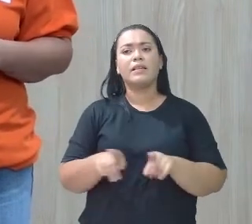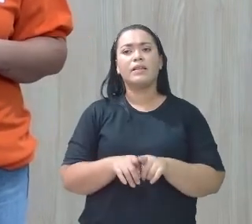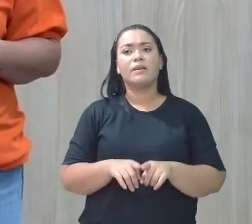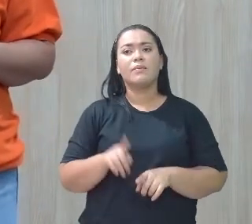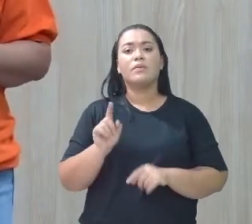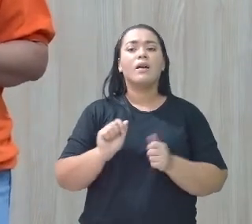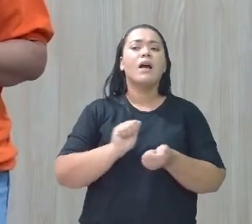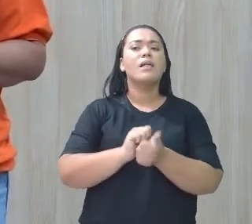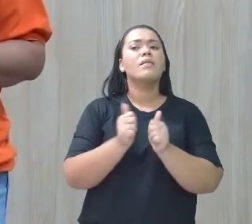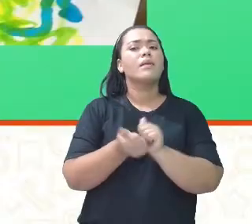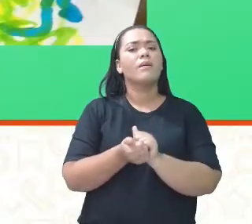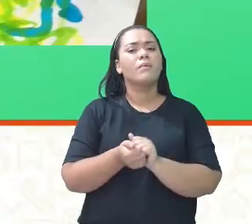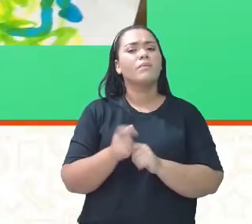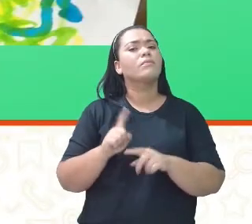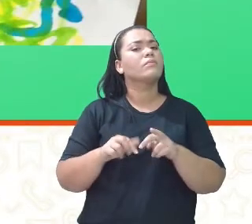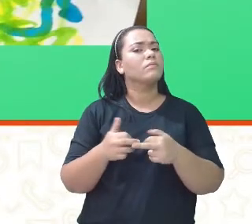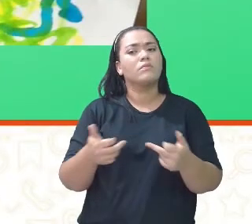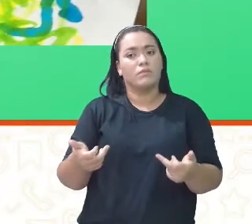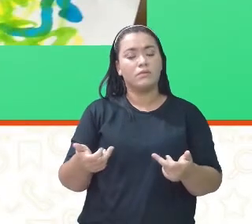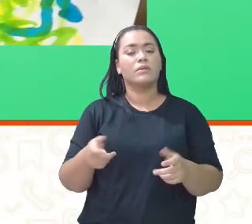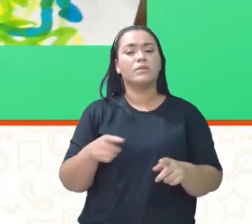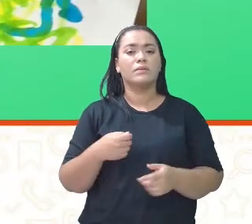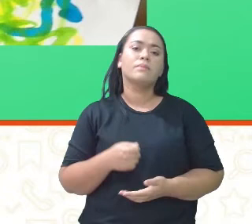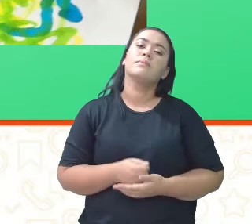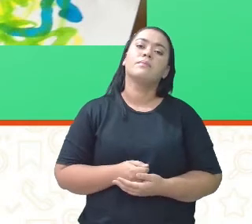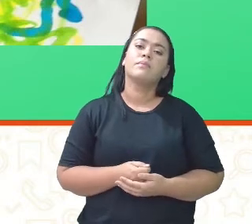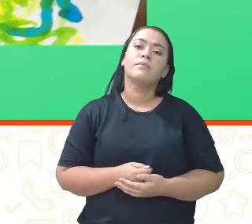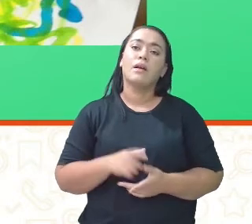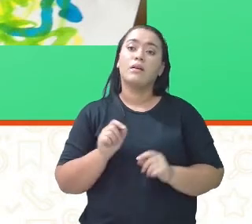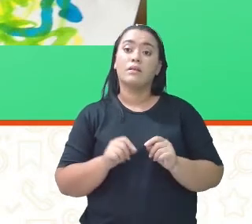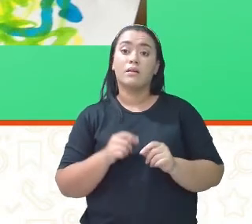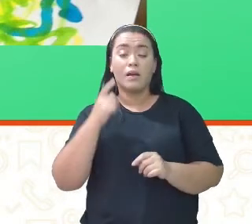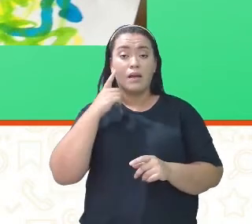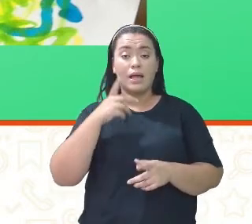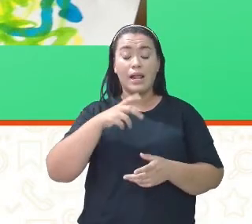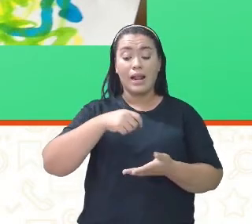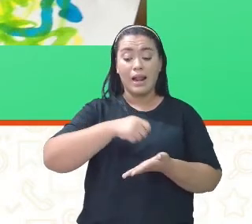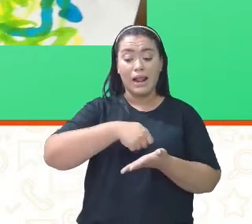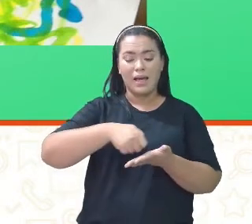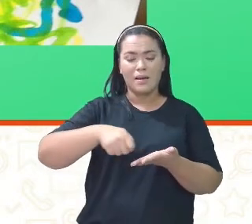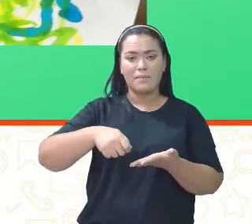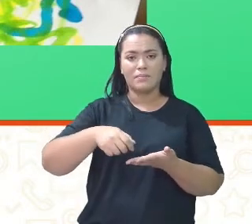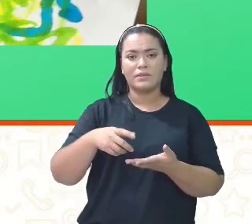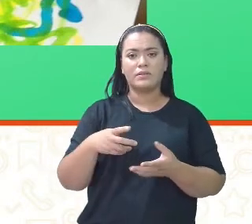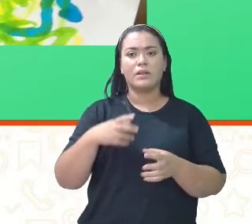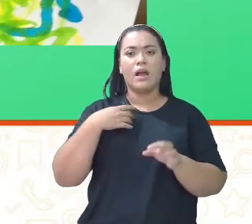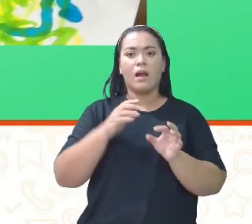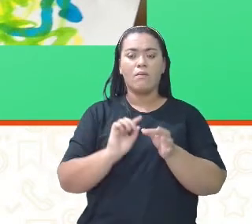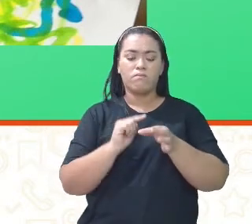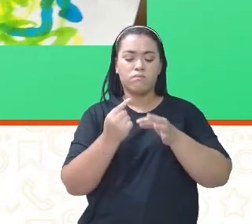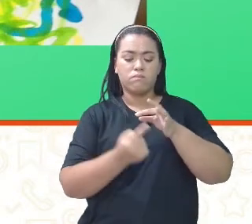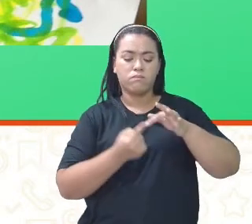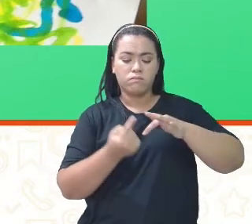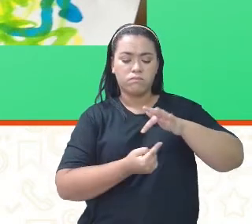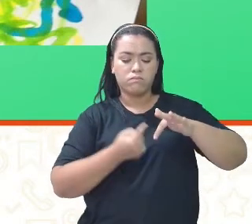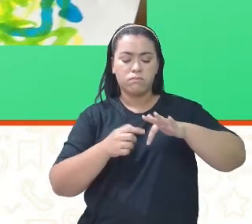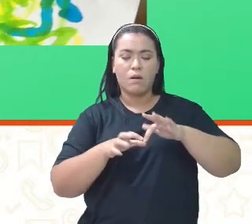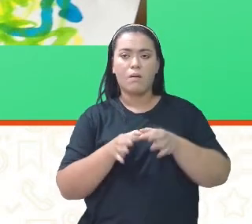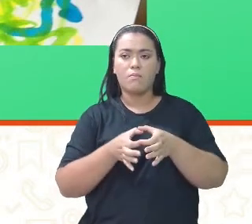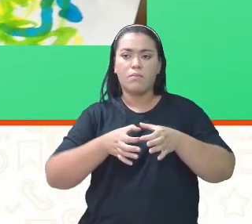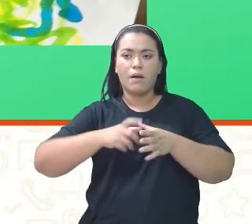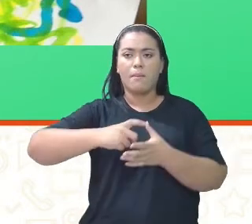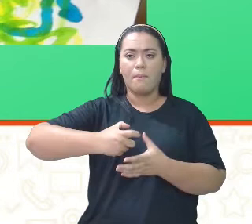Também trouxe aqui a adaptação de alguns recursos. Então, na pega do lápis, esse estudante já consegue